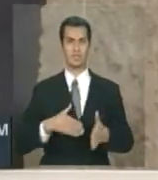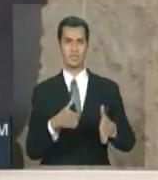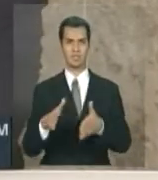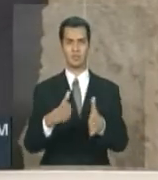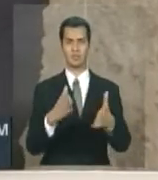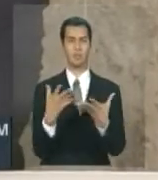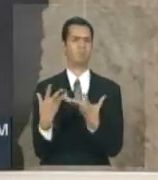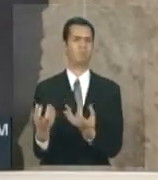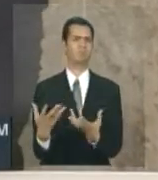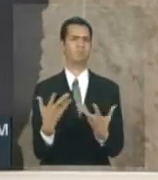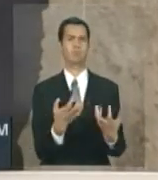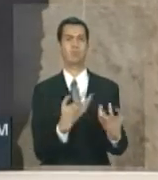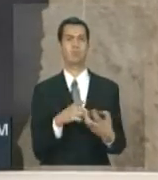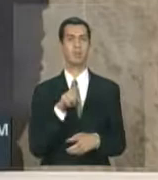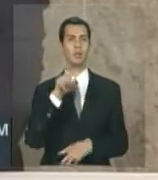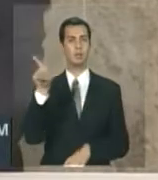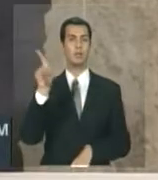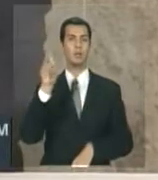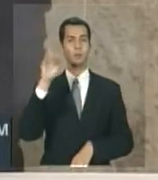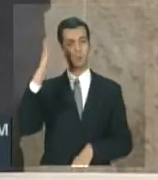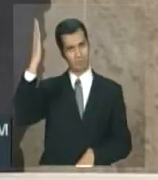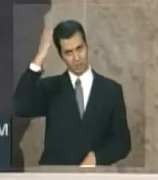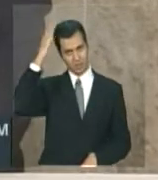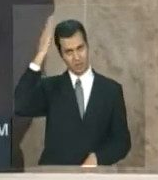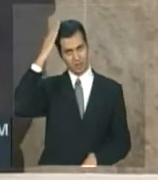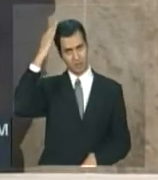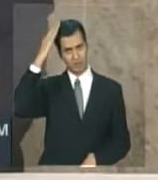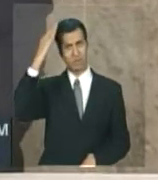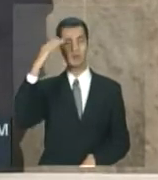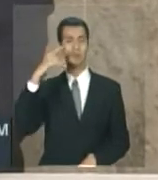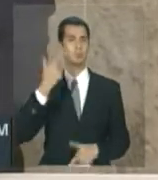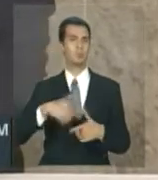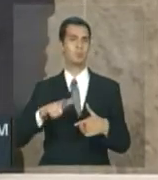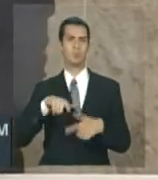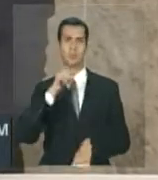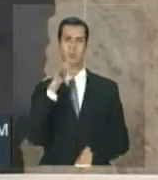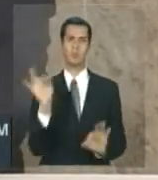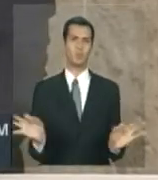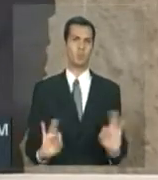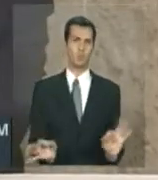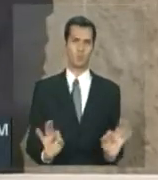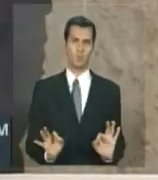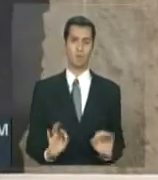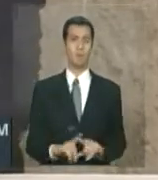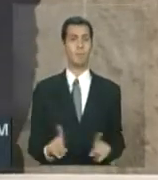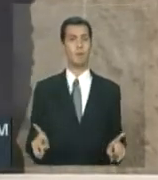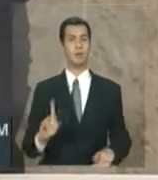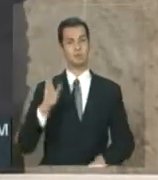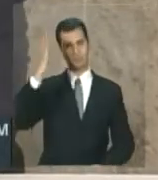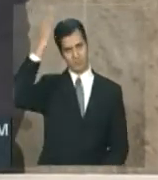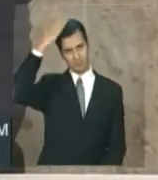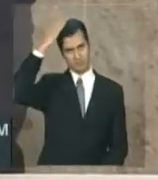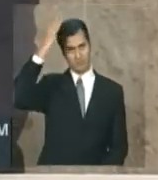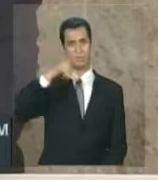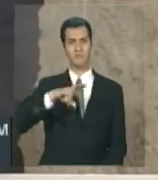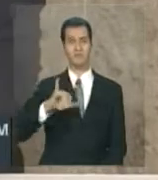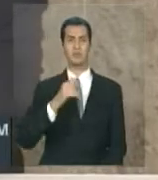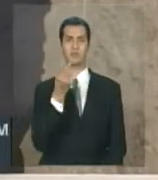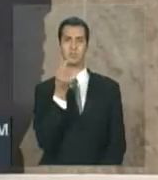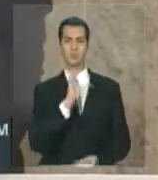tem nenhum problema de água, mas Paraná receberá os 10 milhões de reais